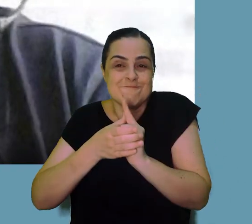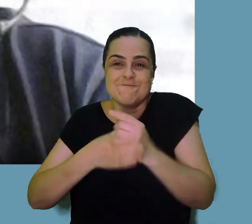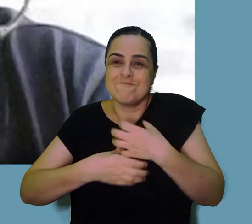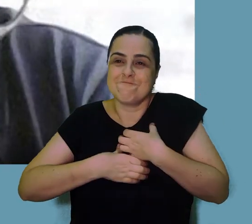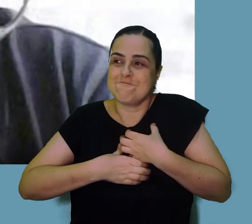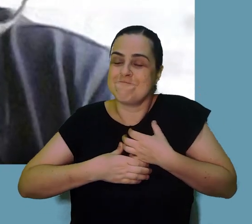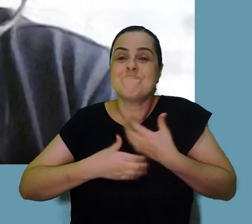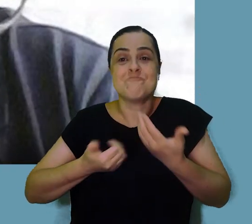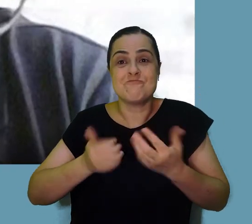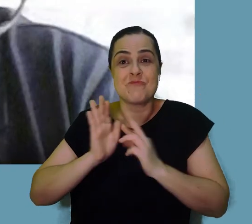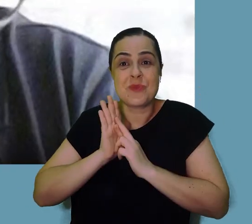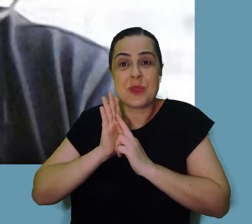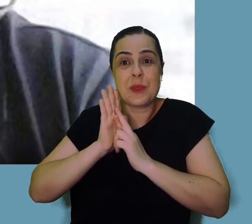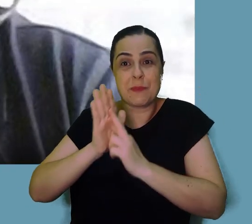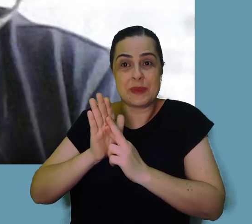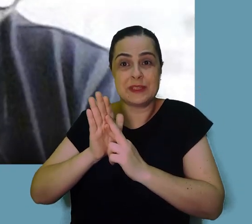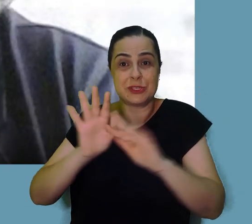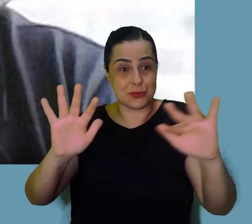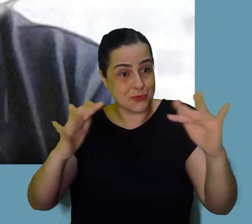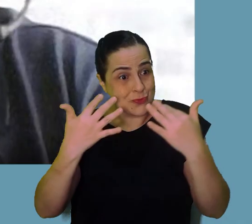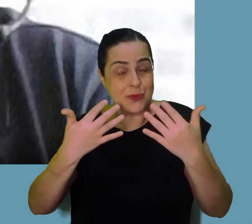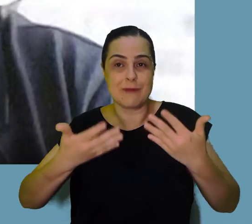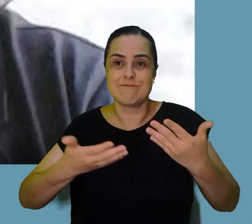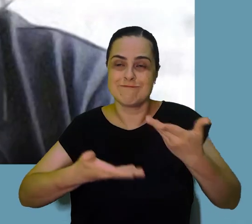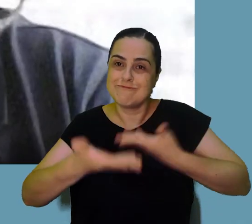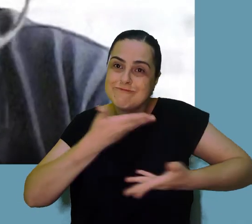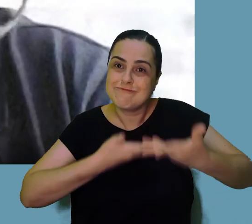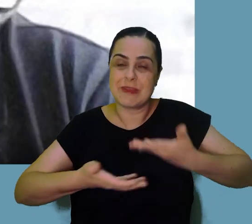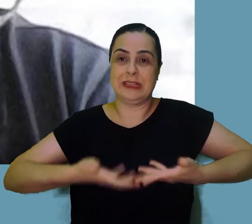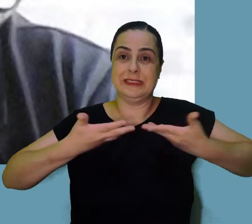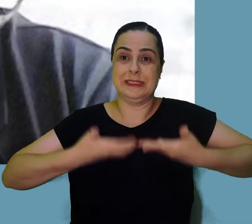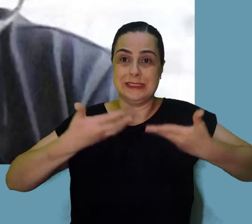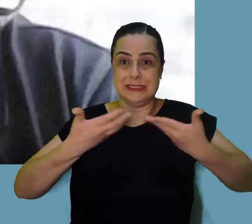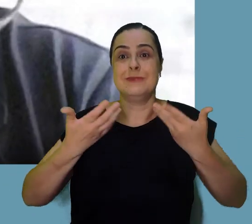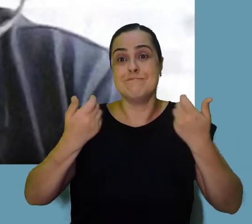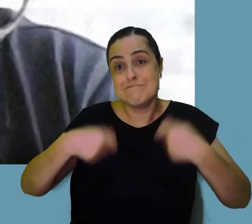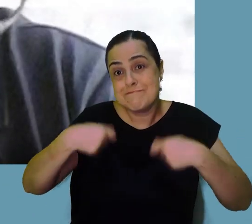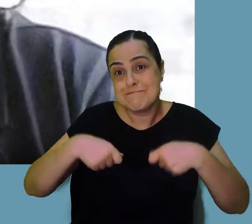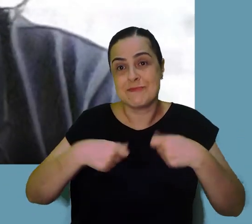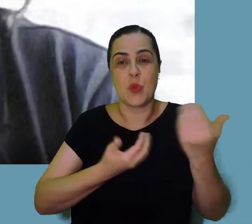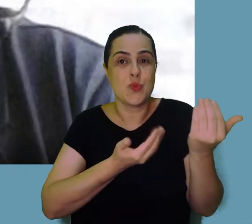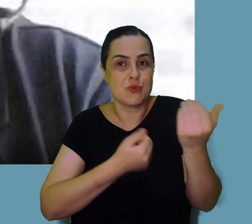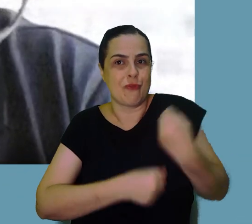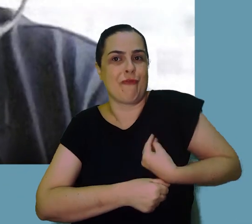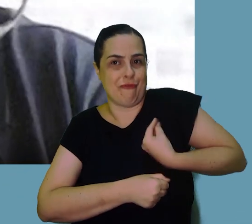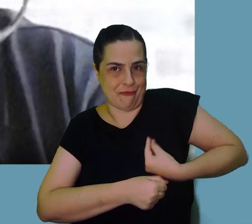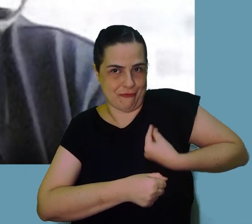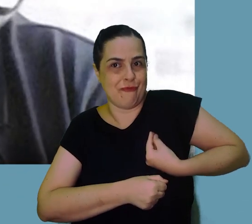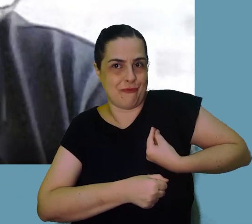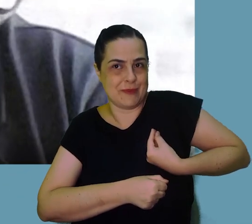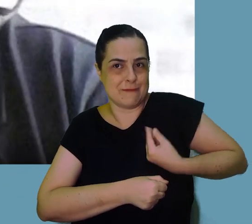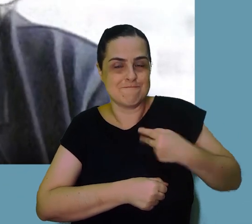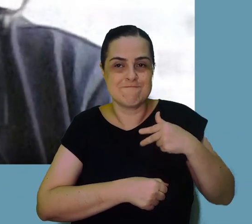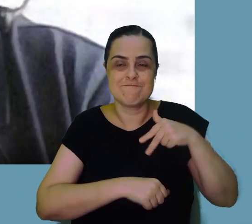a realização desses procedimentos vai estimular que ele, de fato, fique ali, porque ele vai visualizar